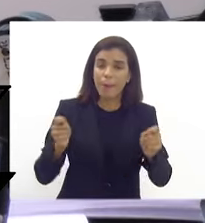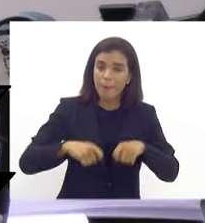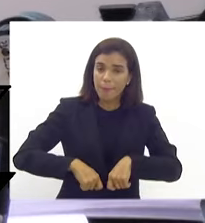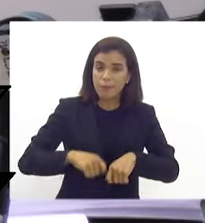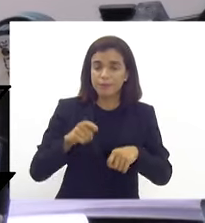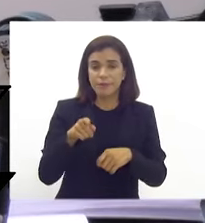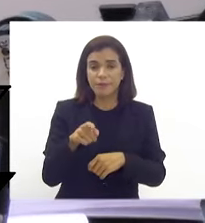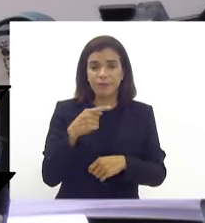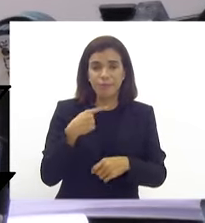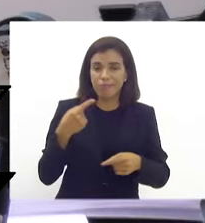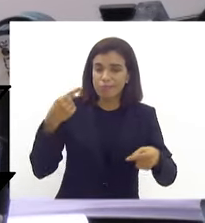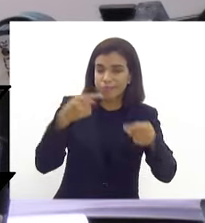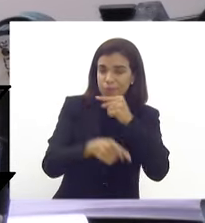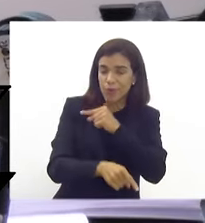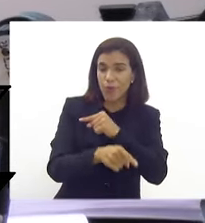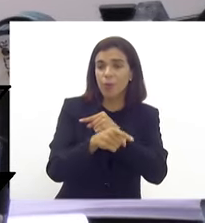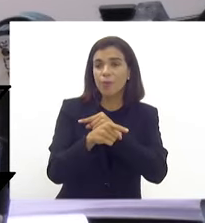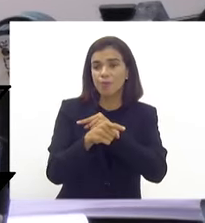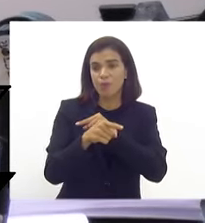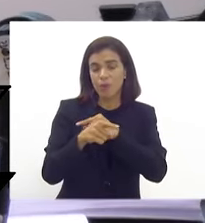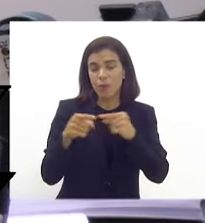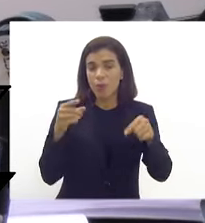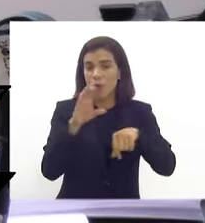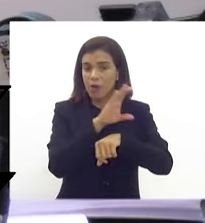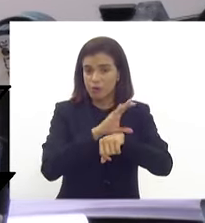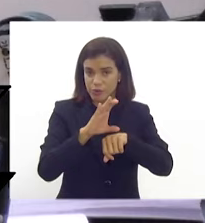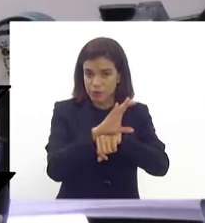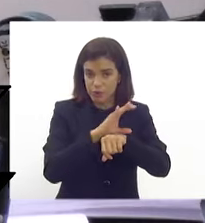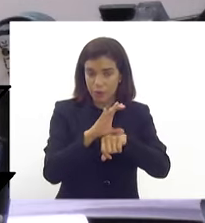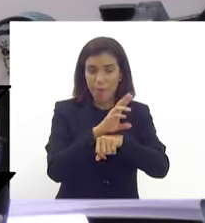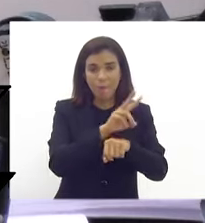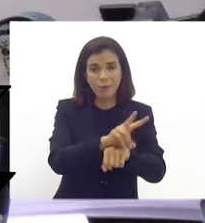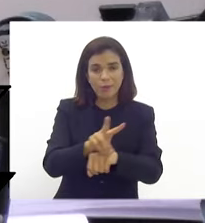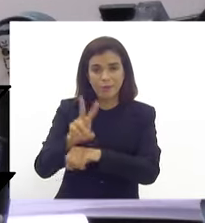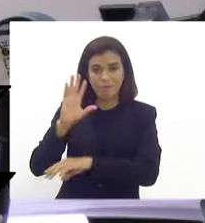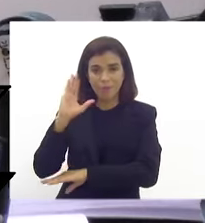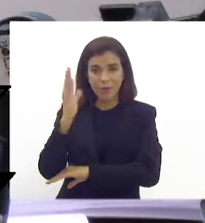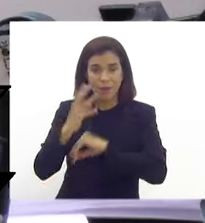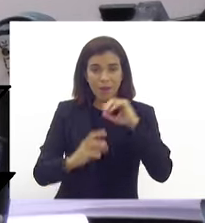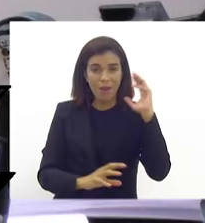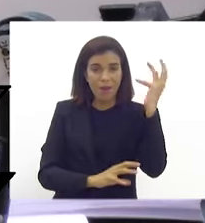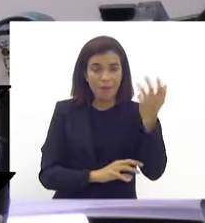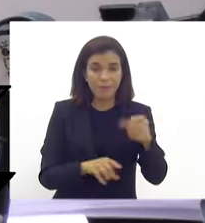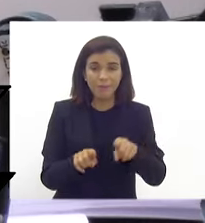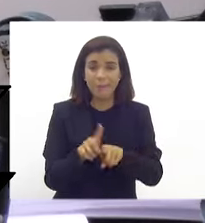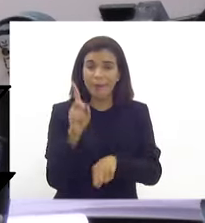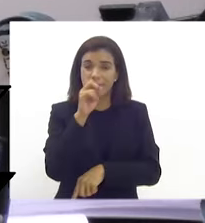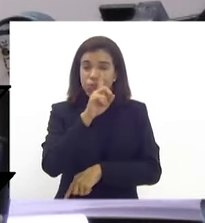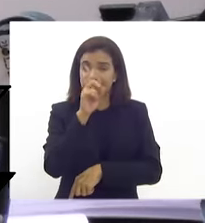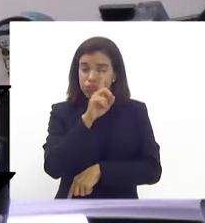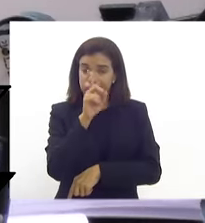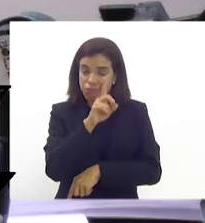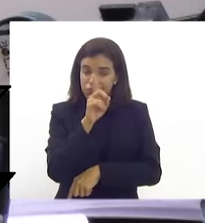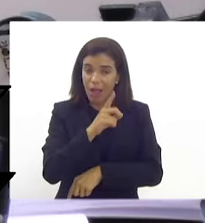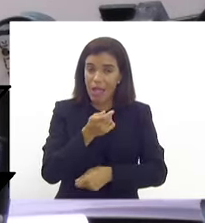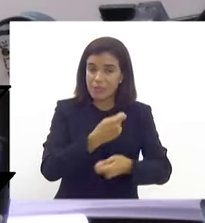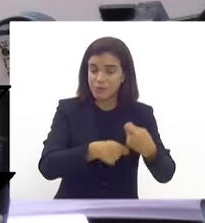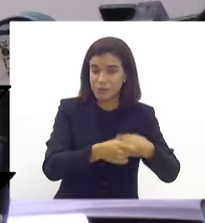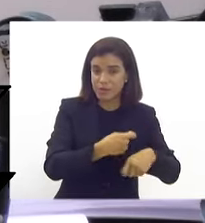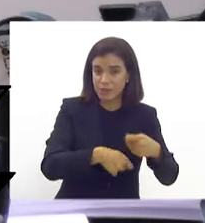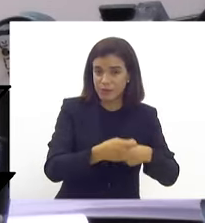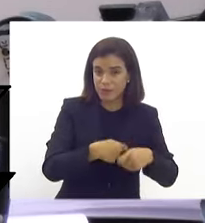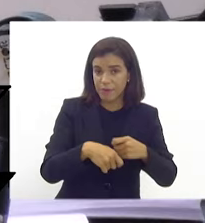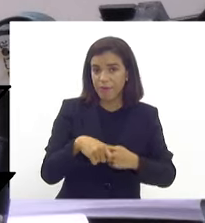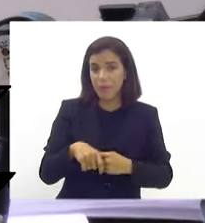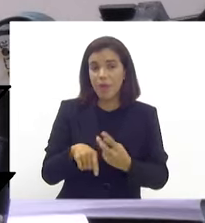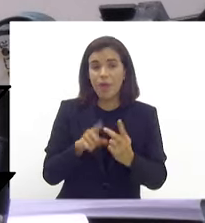incompatibilidade desde o desenho constitucional com dever de Proteção Ambiental e também com a lógica de deficiência racionalidade administrativa uma vez